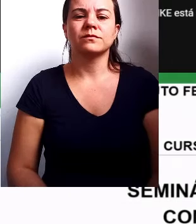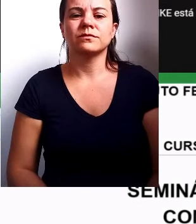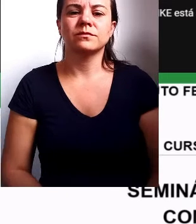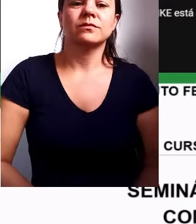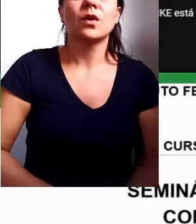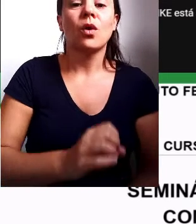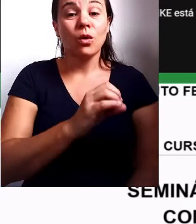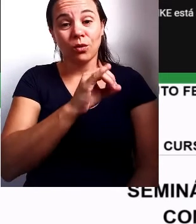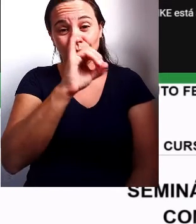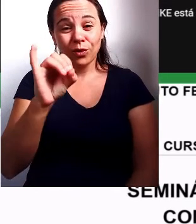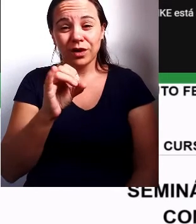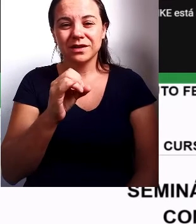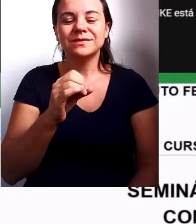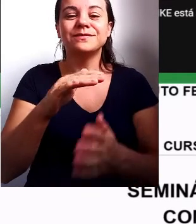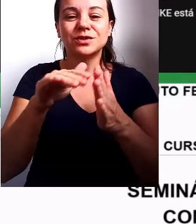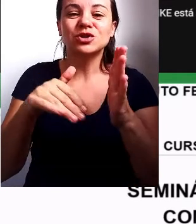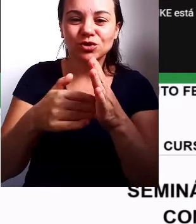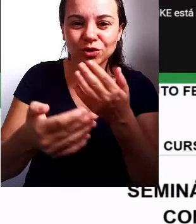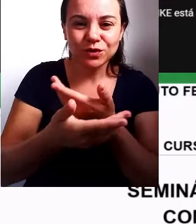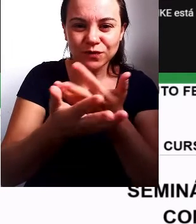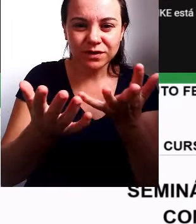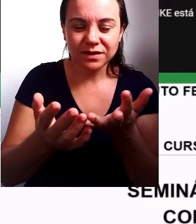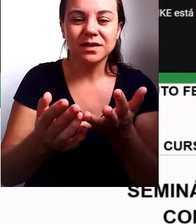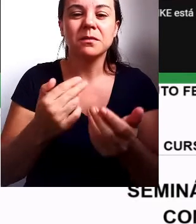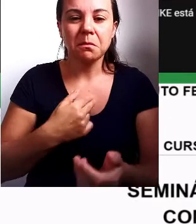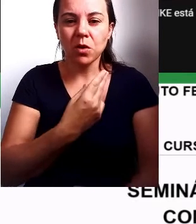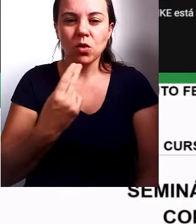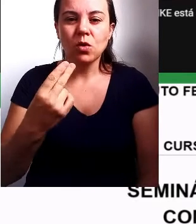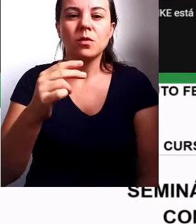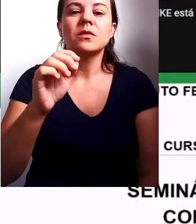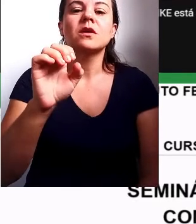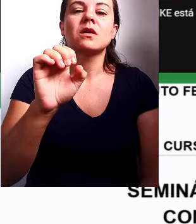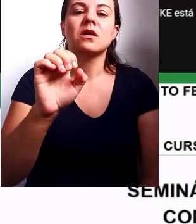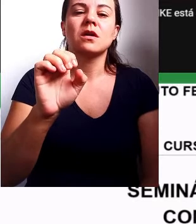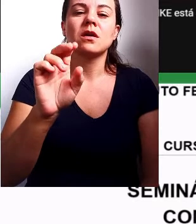Olá a todos e todas, eu me chamo Eugênio.